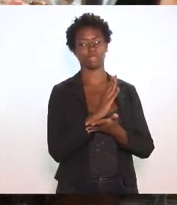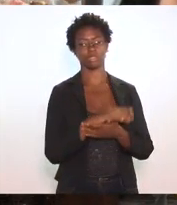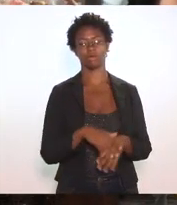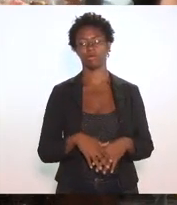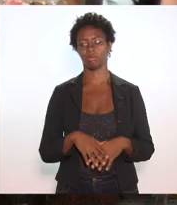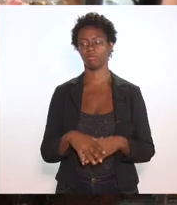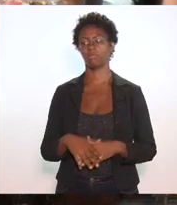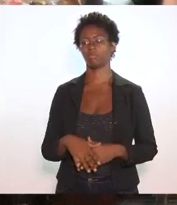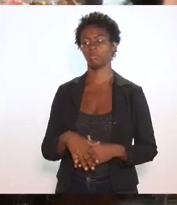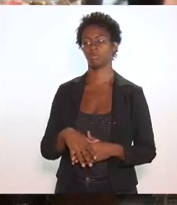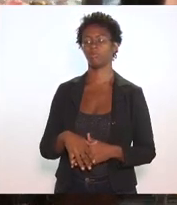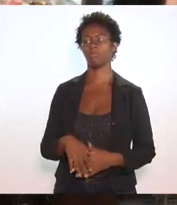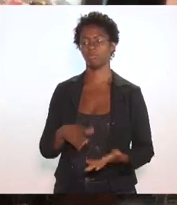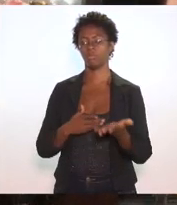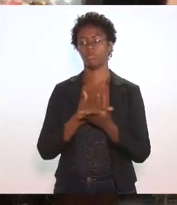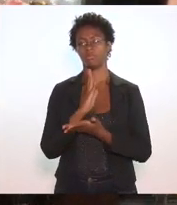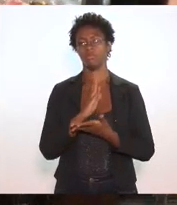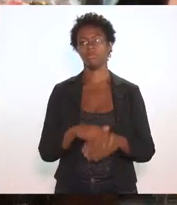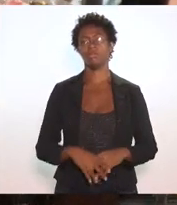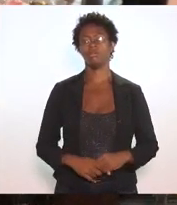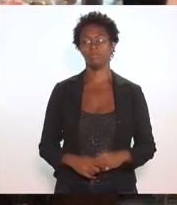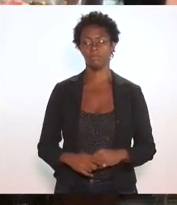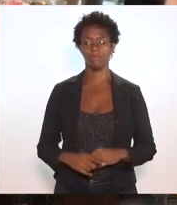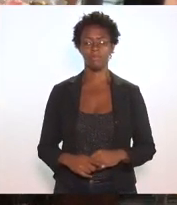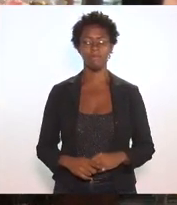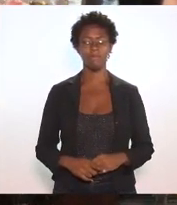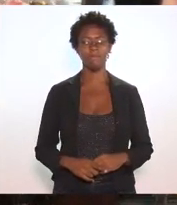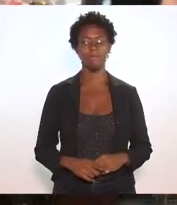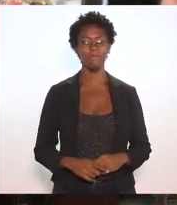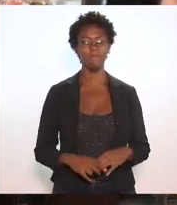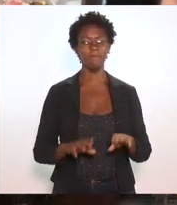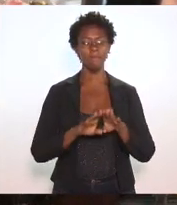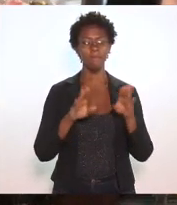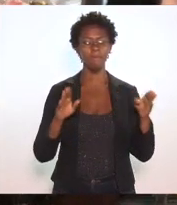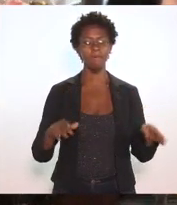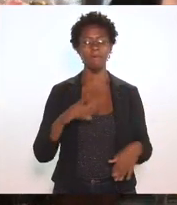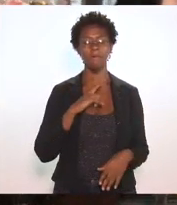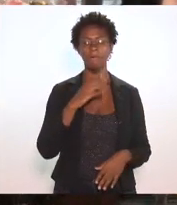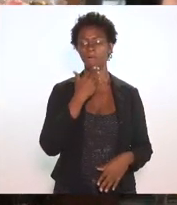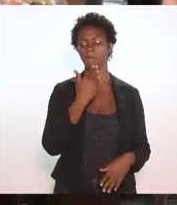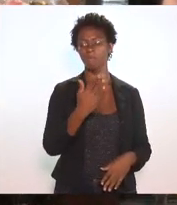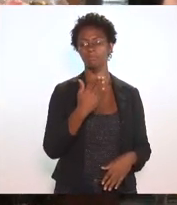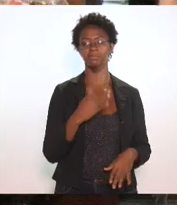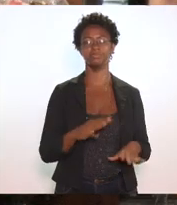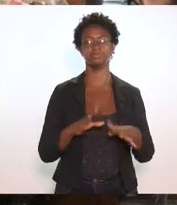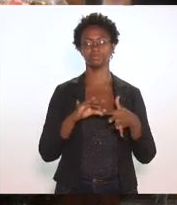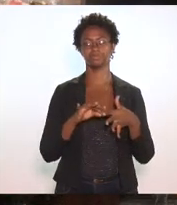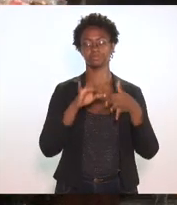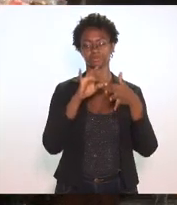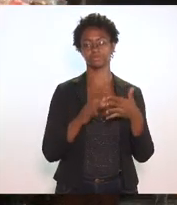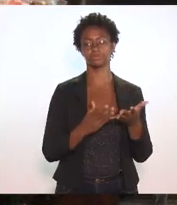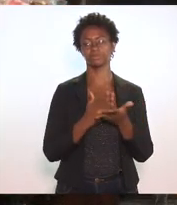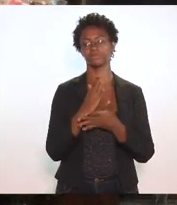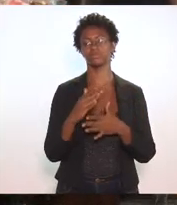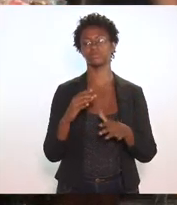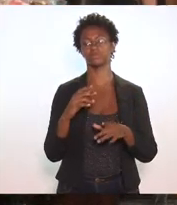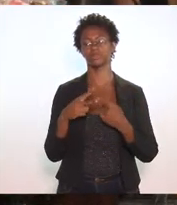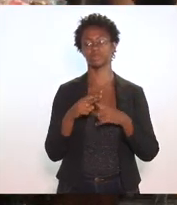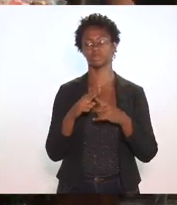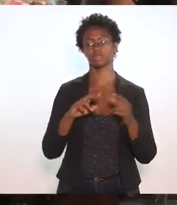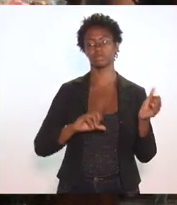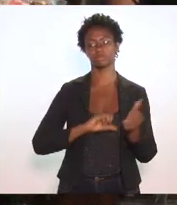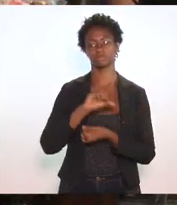Senhores que aprovam nesse como estão, aprovado. Há sobre a mesa requerimento de destaque, requer aprovação da emenda modificativa número